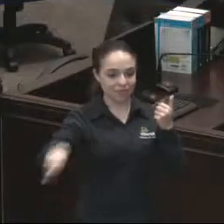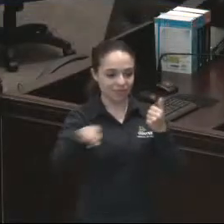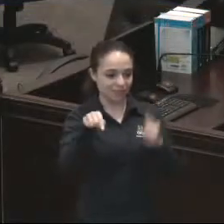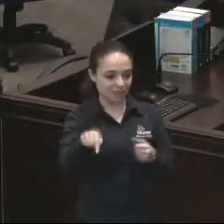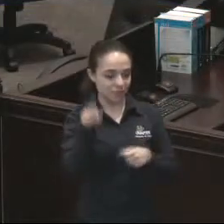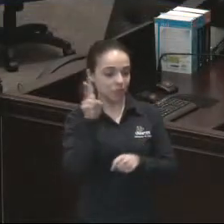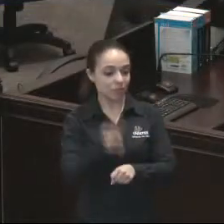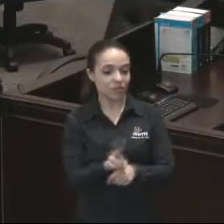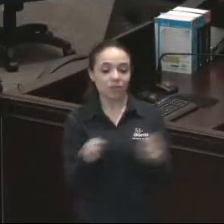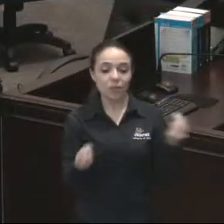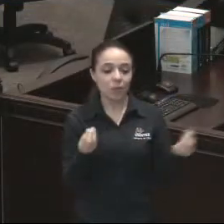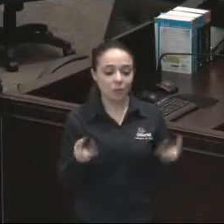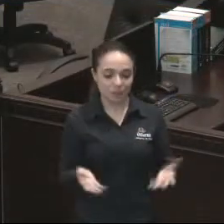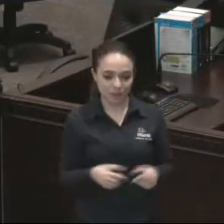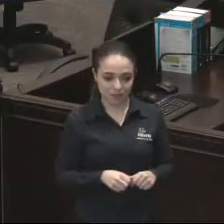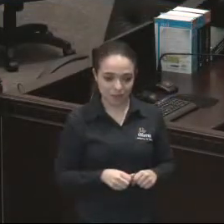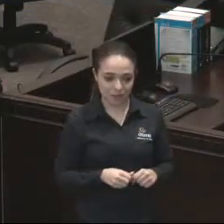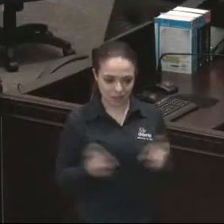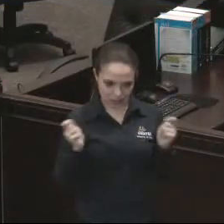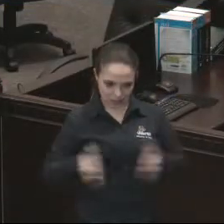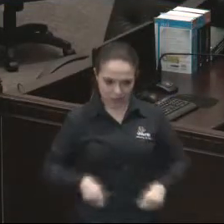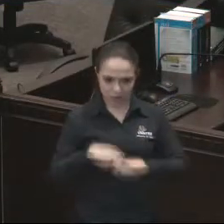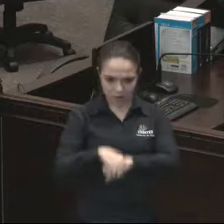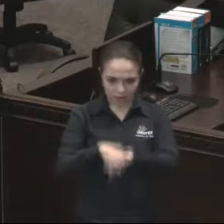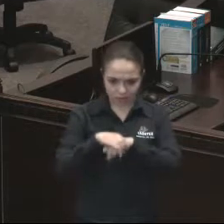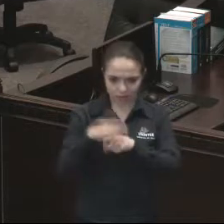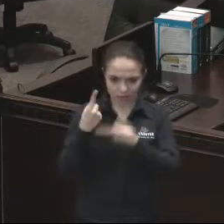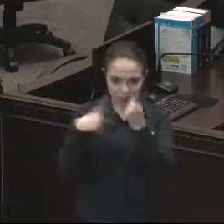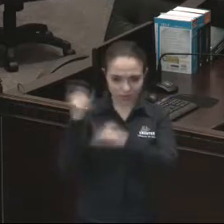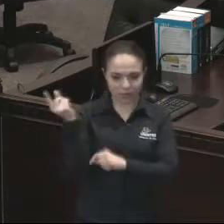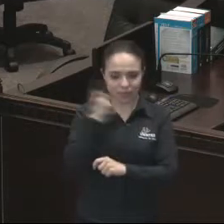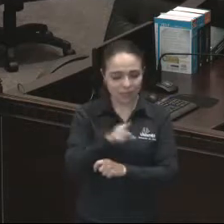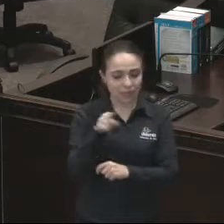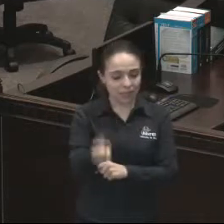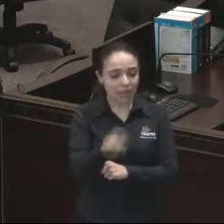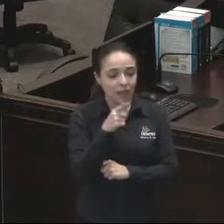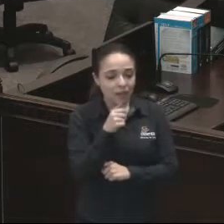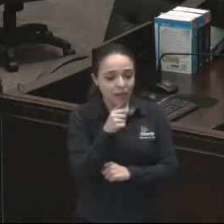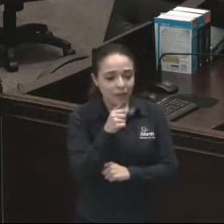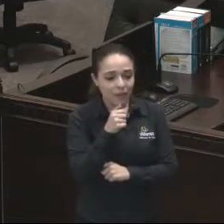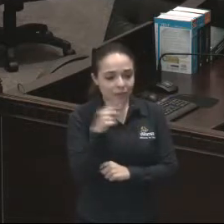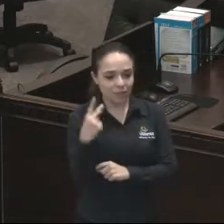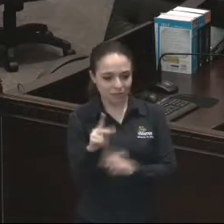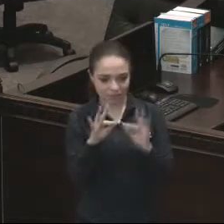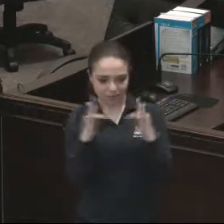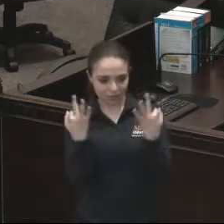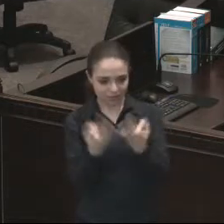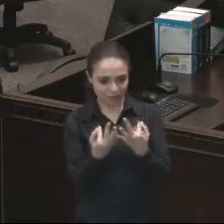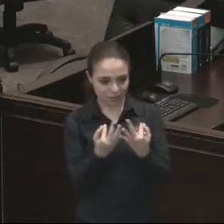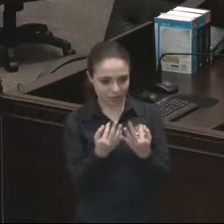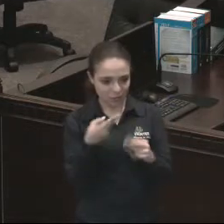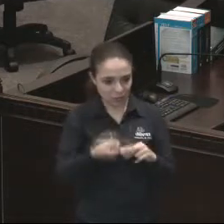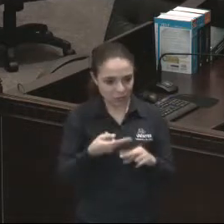não temos uma maneira de garantir que a água que está chegando na nossa casa é uma água potável, nem mesmo a